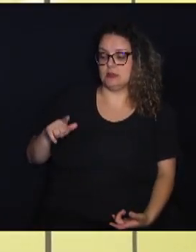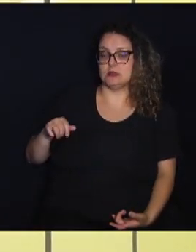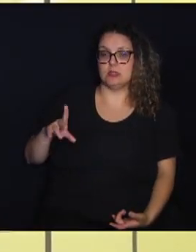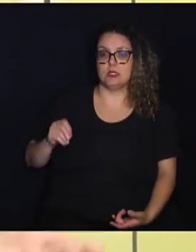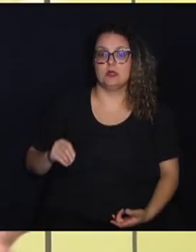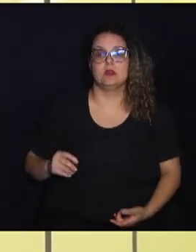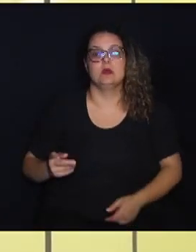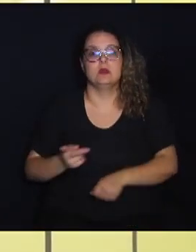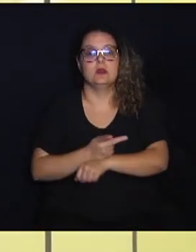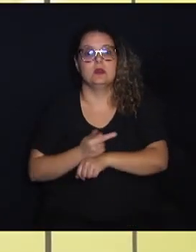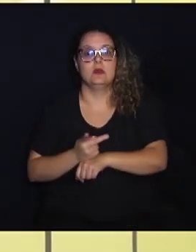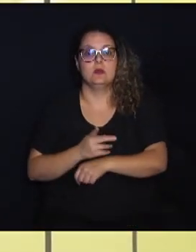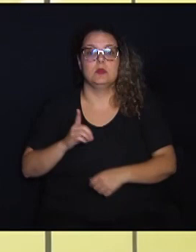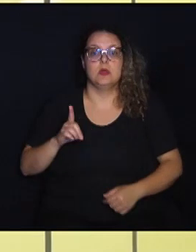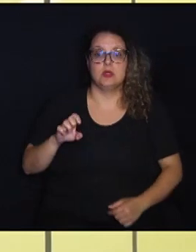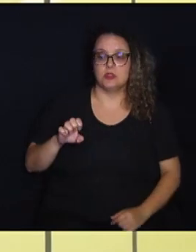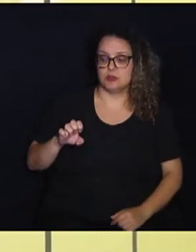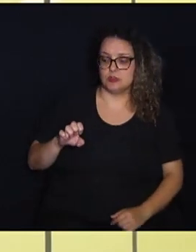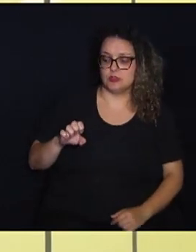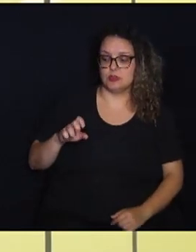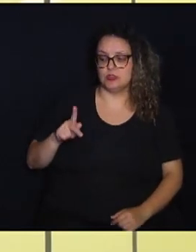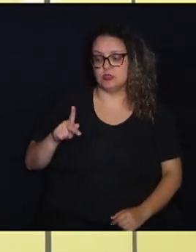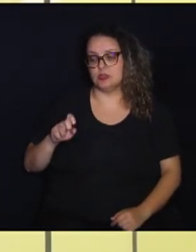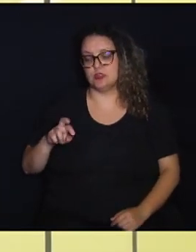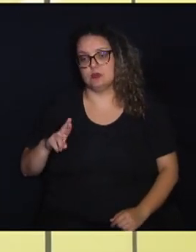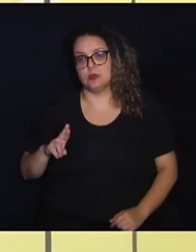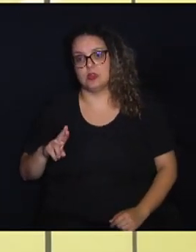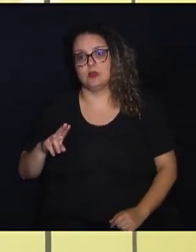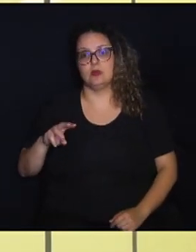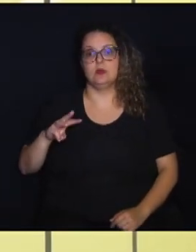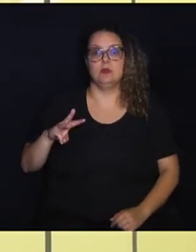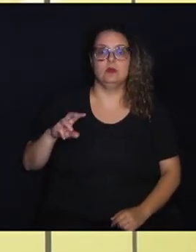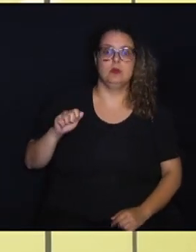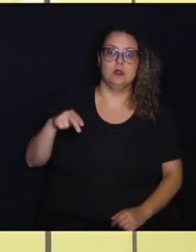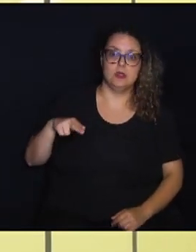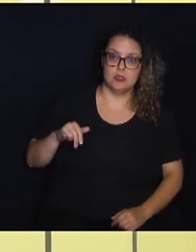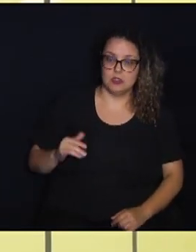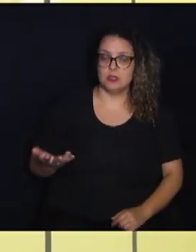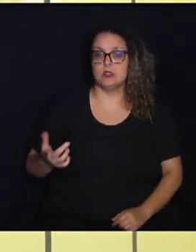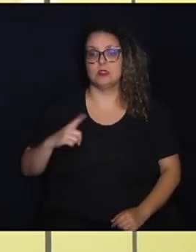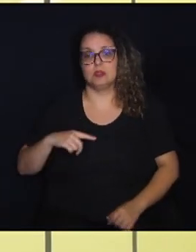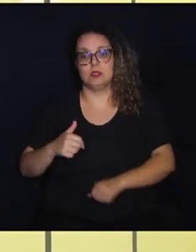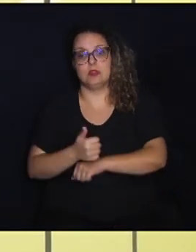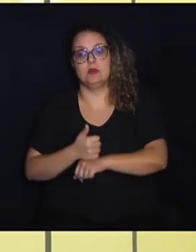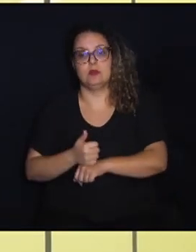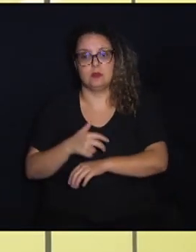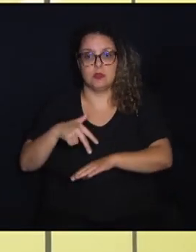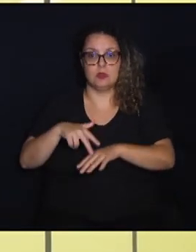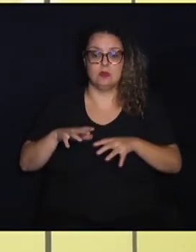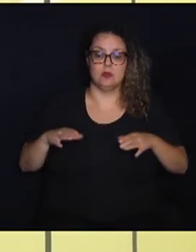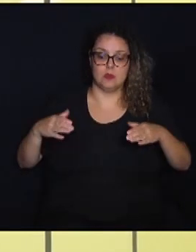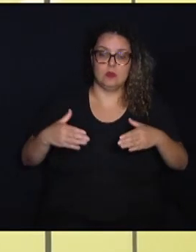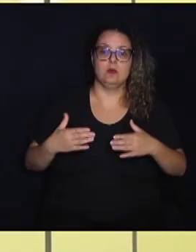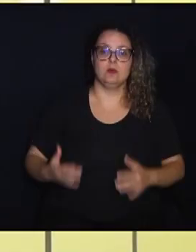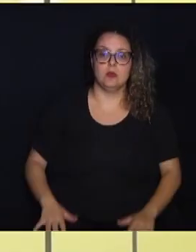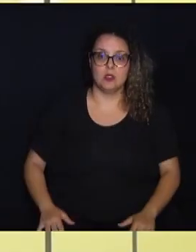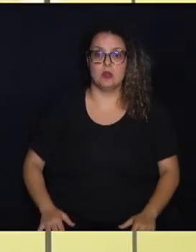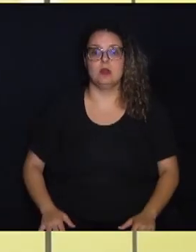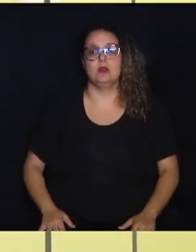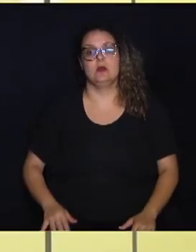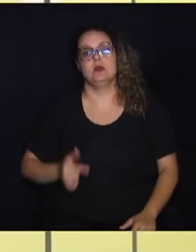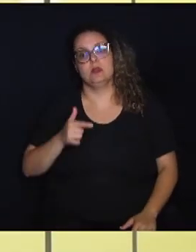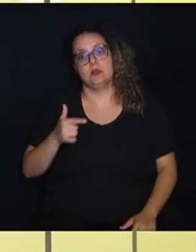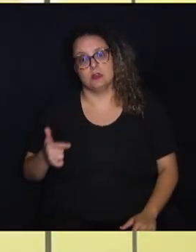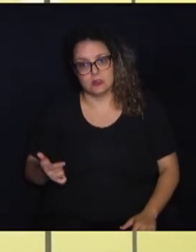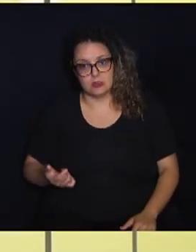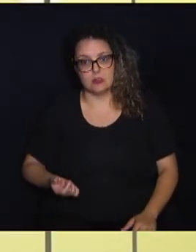deep running, que é um trabalho mais coletivo, que tem um profissional ali, mas é um colete suspenso, é sem impacto, que